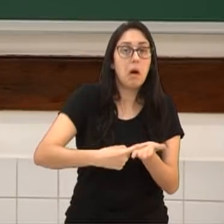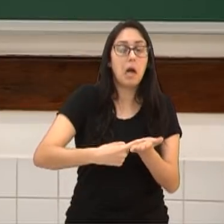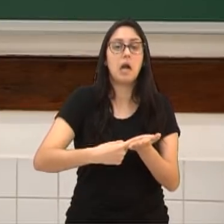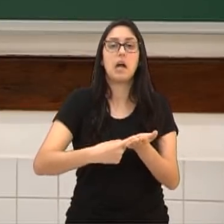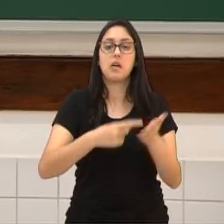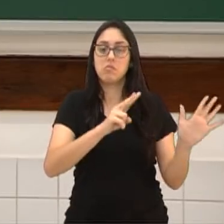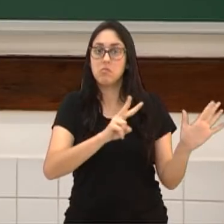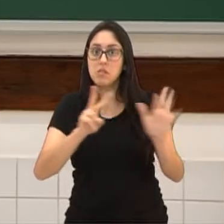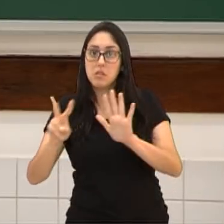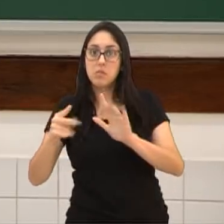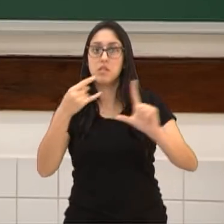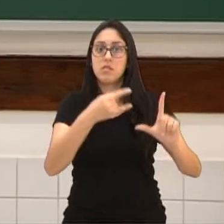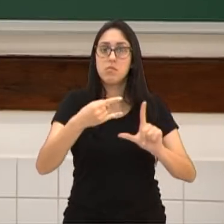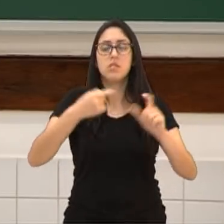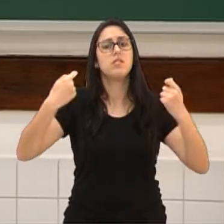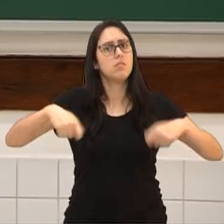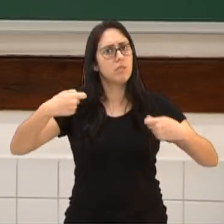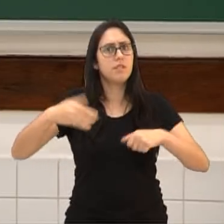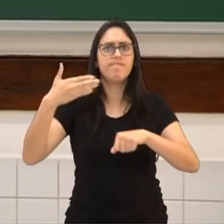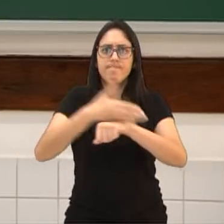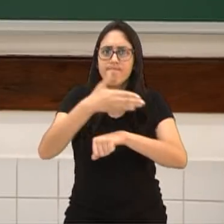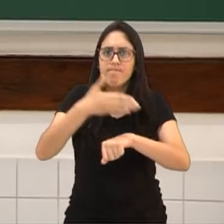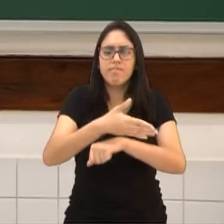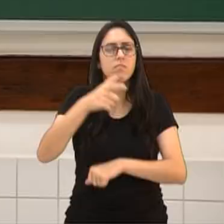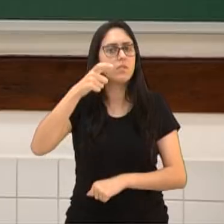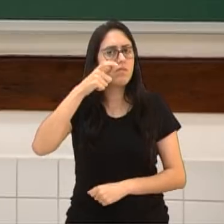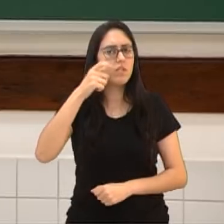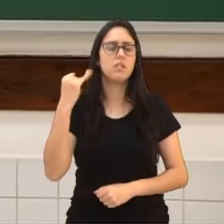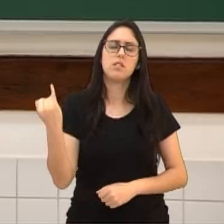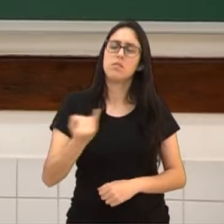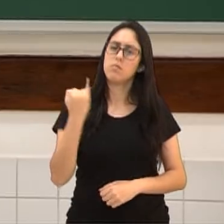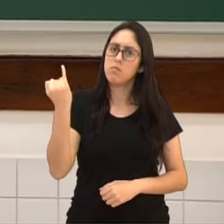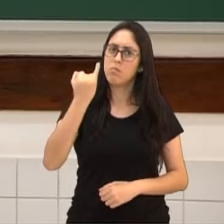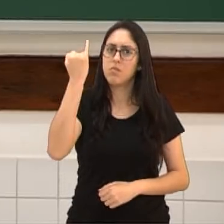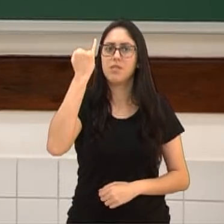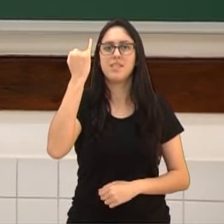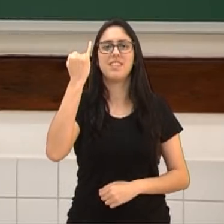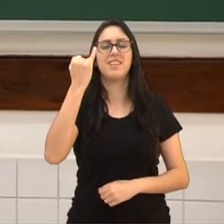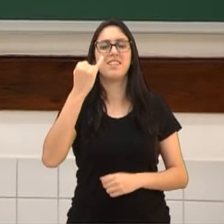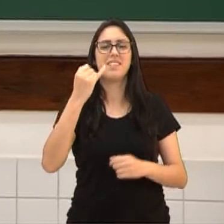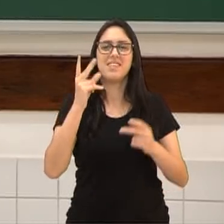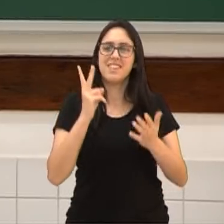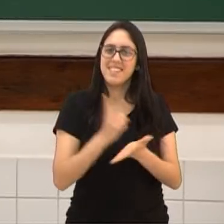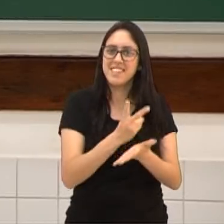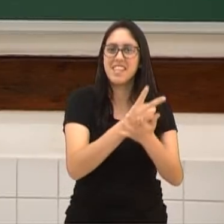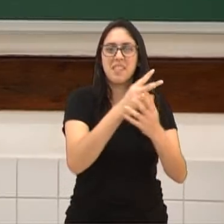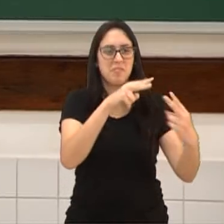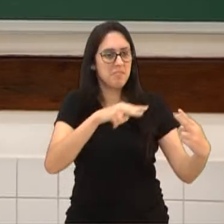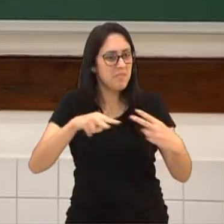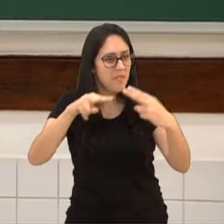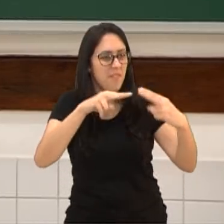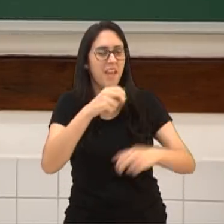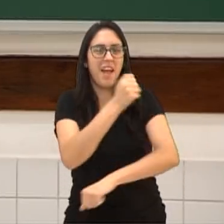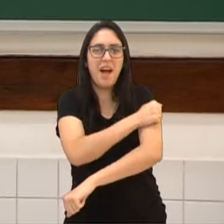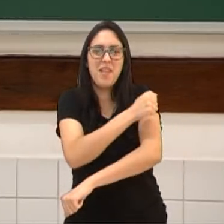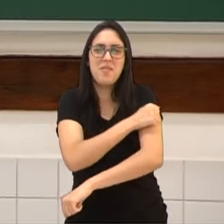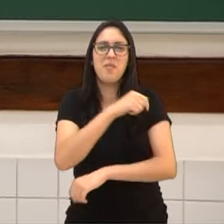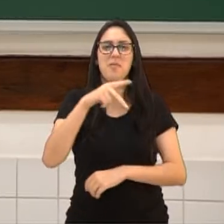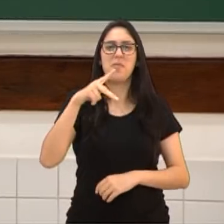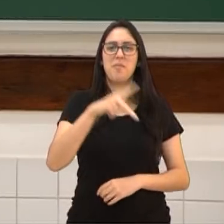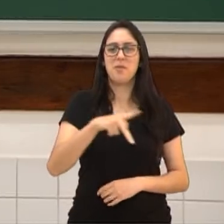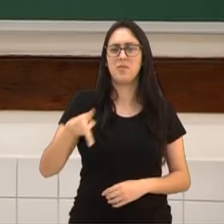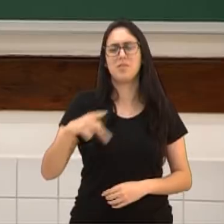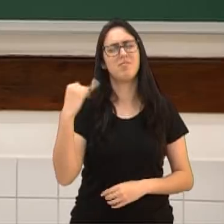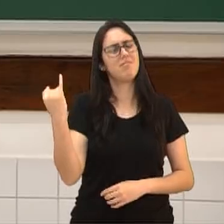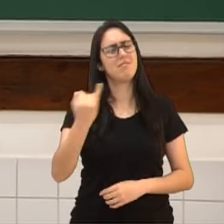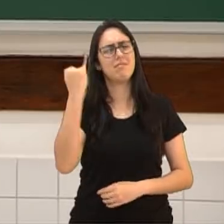tem, participe. É muito bom rever os colegas, rever os professores, tirar dúvida, é